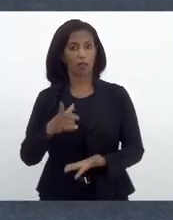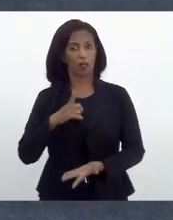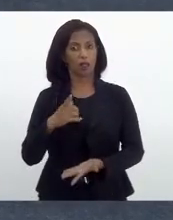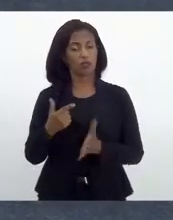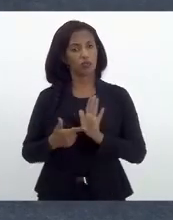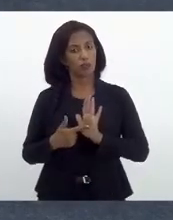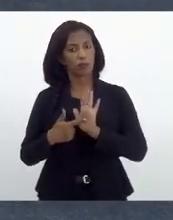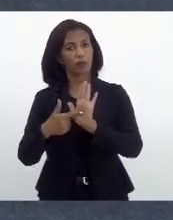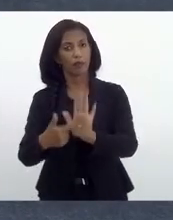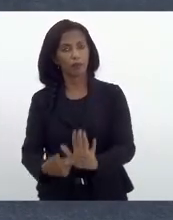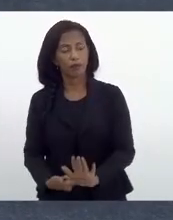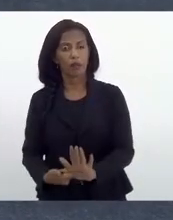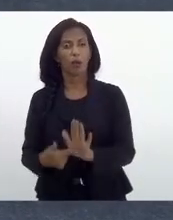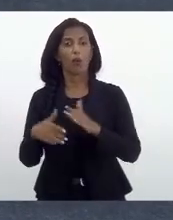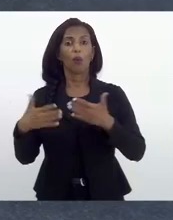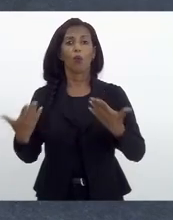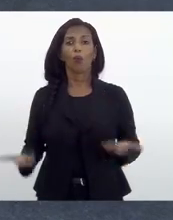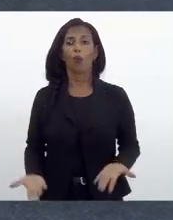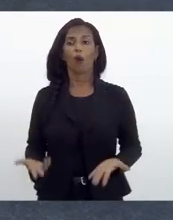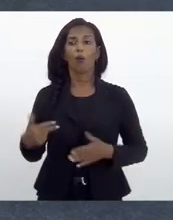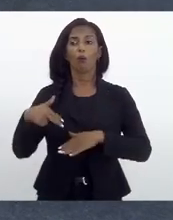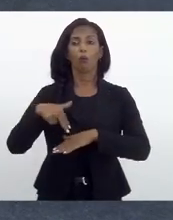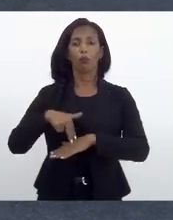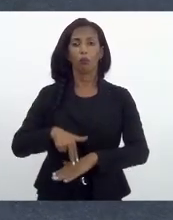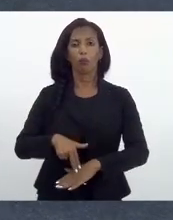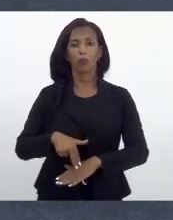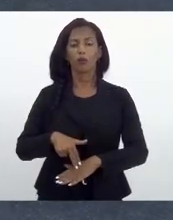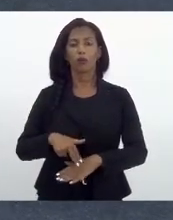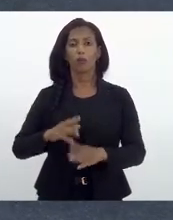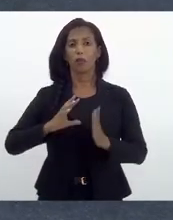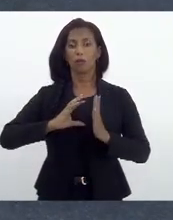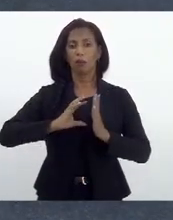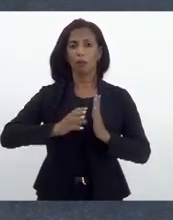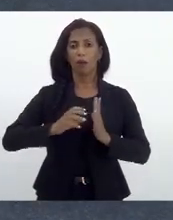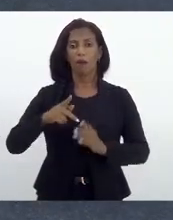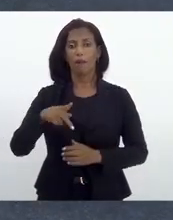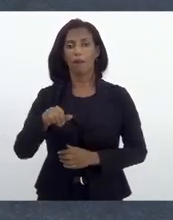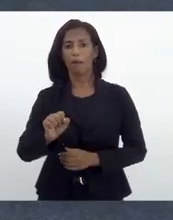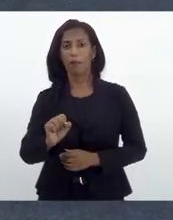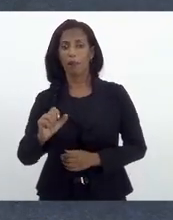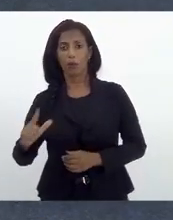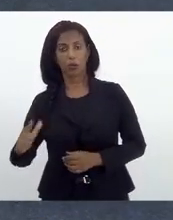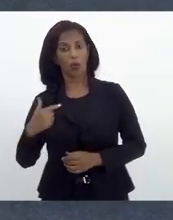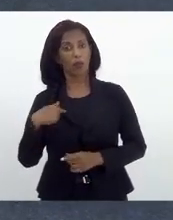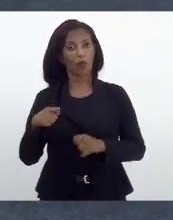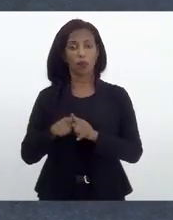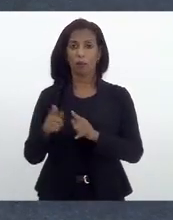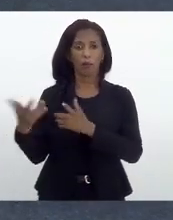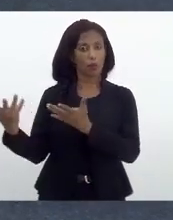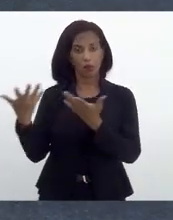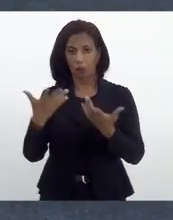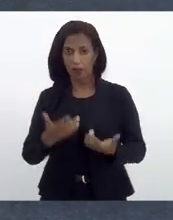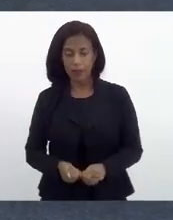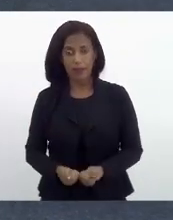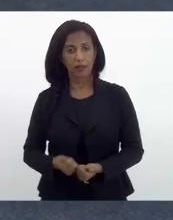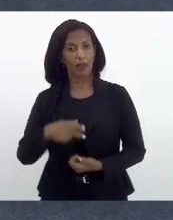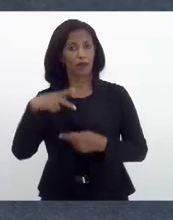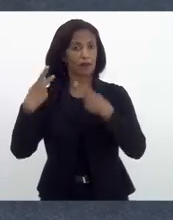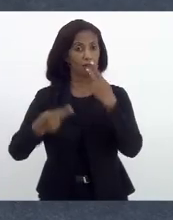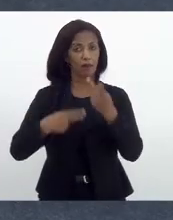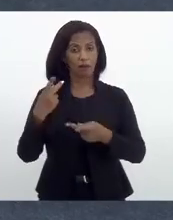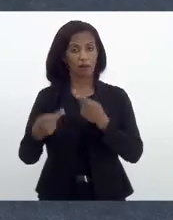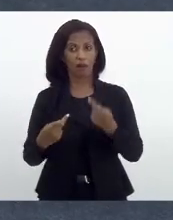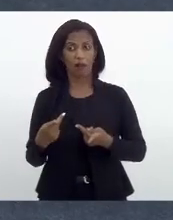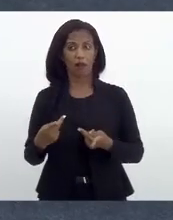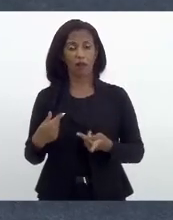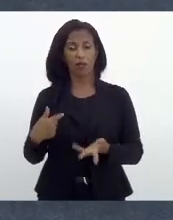apresentando qual é o posicionamento da bancada do pessoal e depois eu também não vou aceitar deputado que dizem que a gente